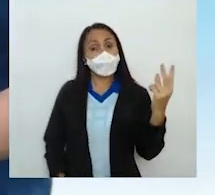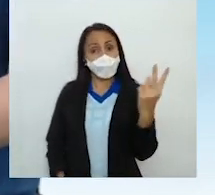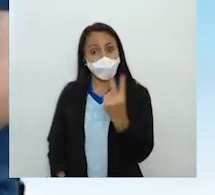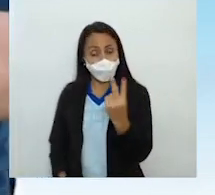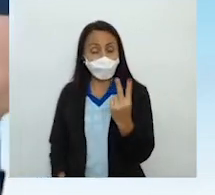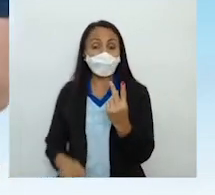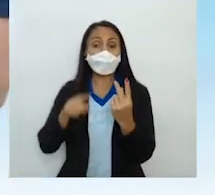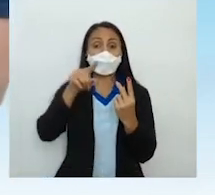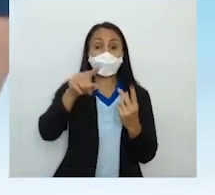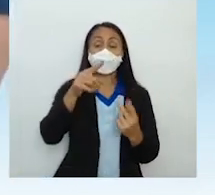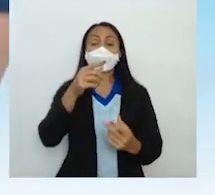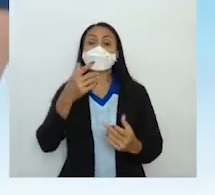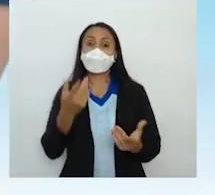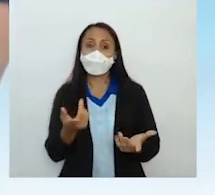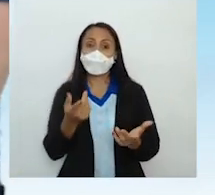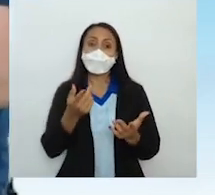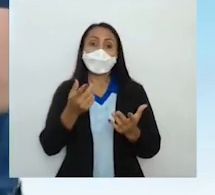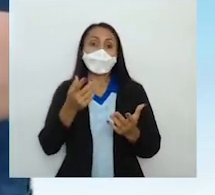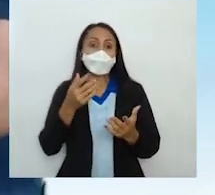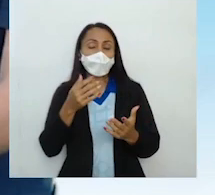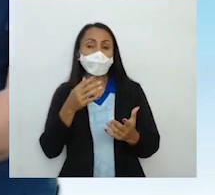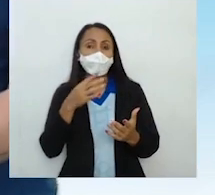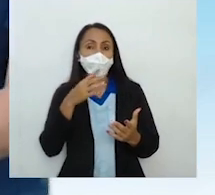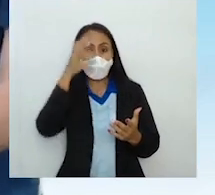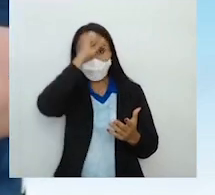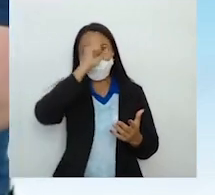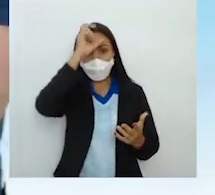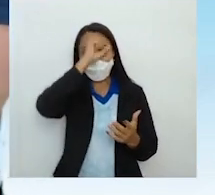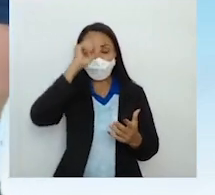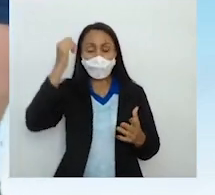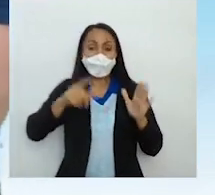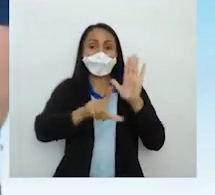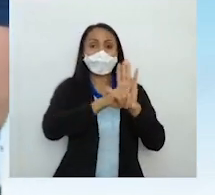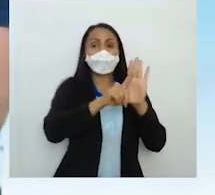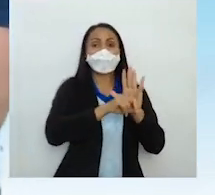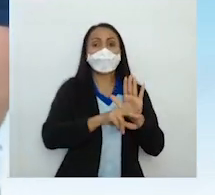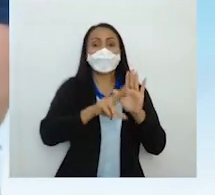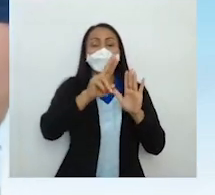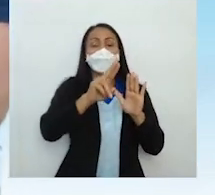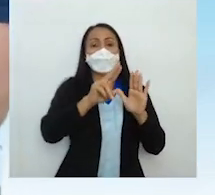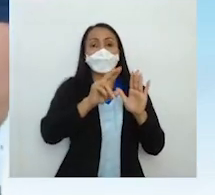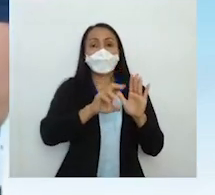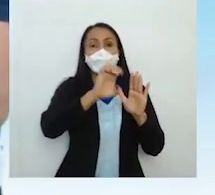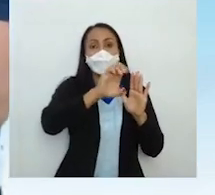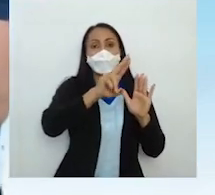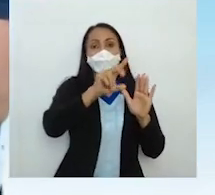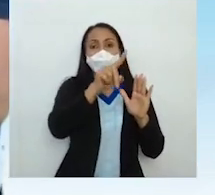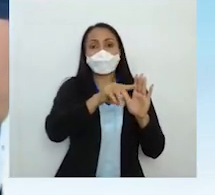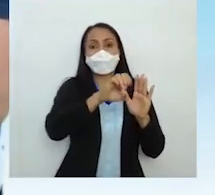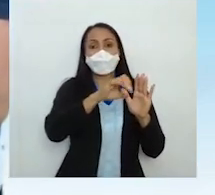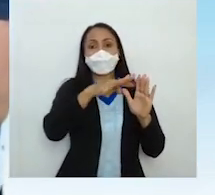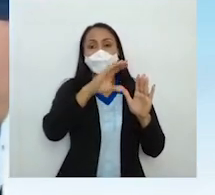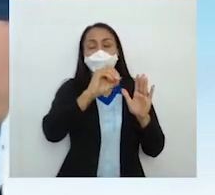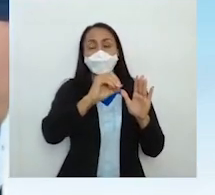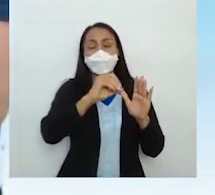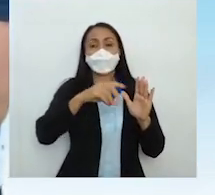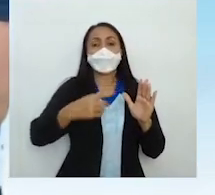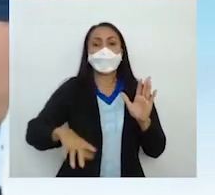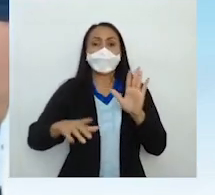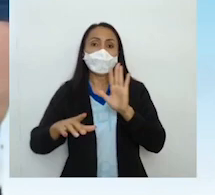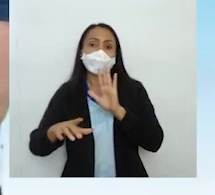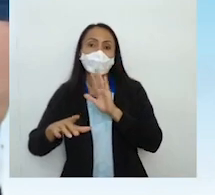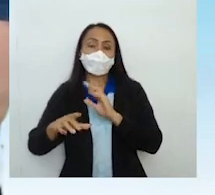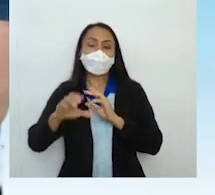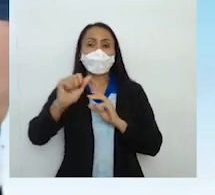você estudar, estudante. A questão de conhecer mais sobre a Lei Eusébio de Queiroz e um pouco mais saber de Adam Smith. São pontos